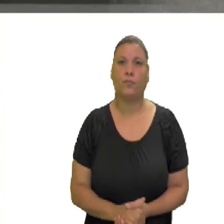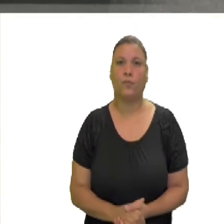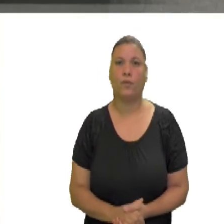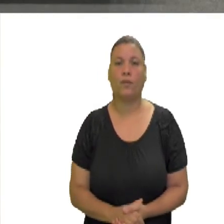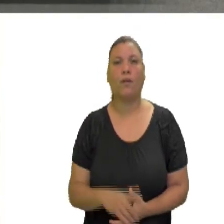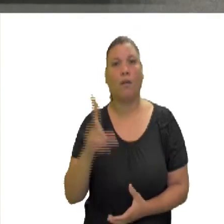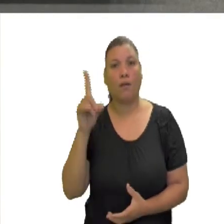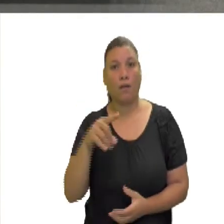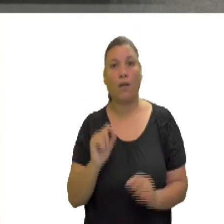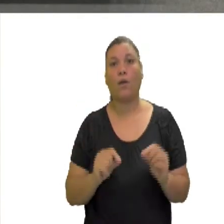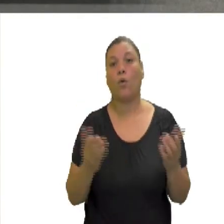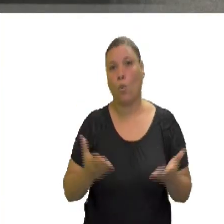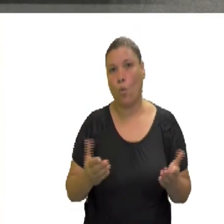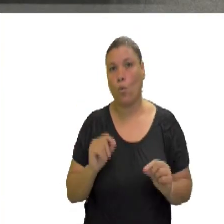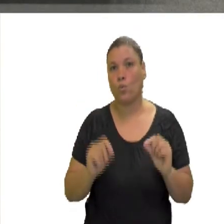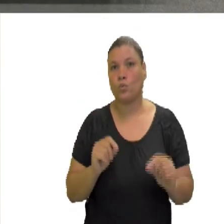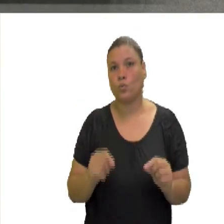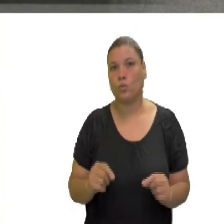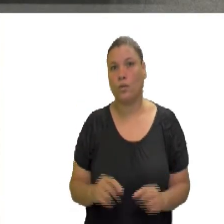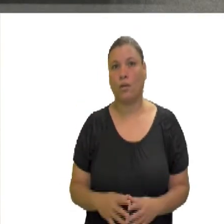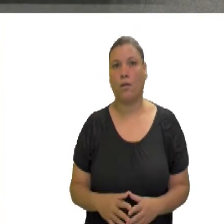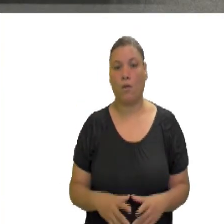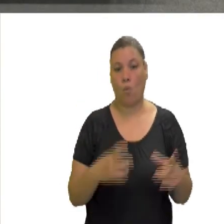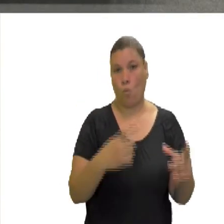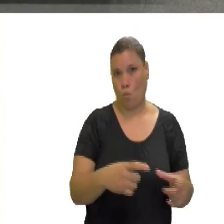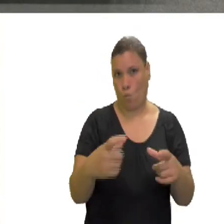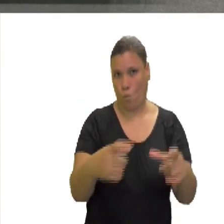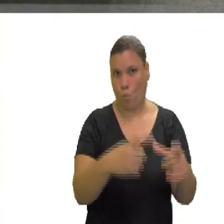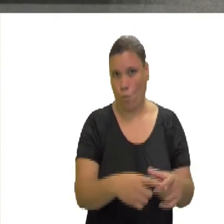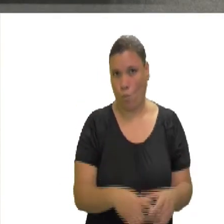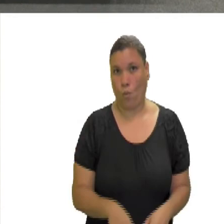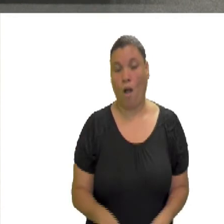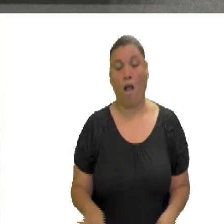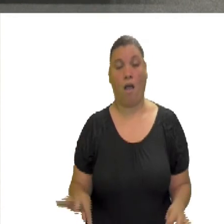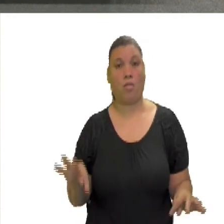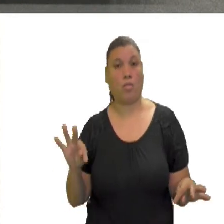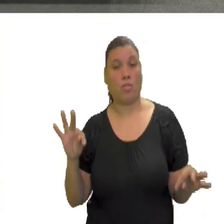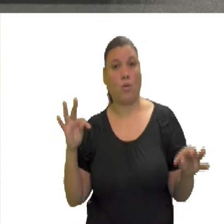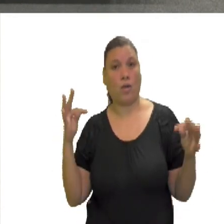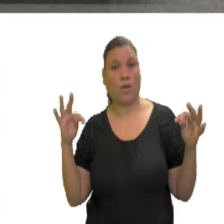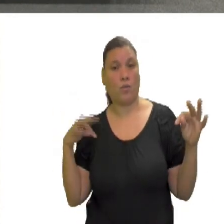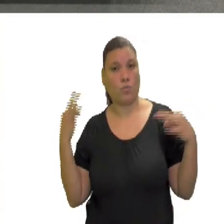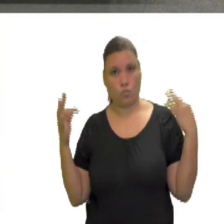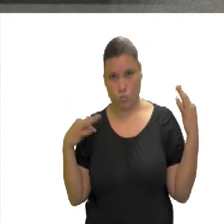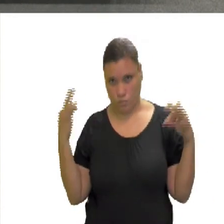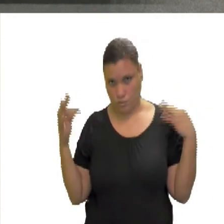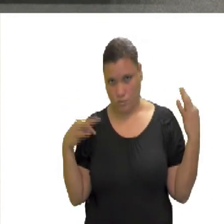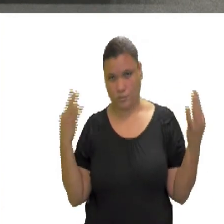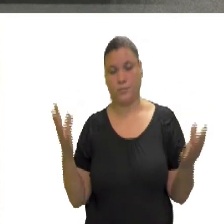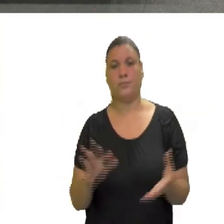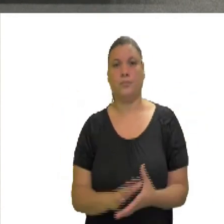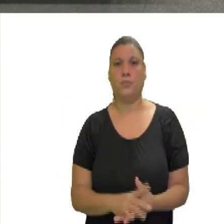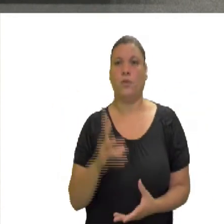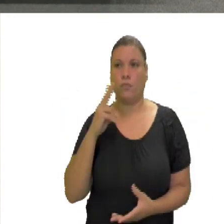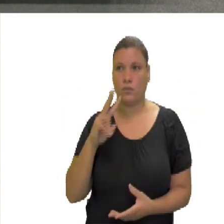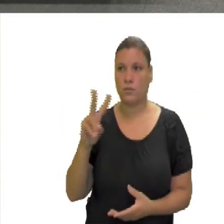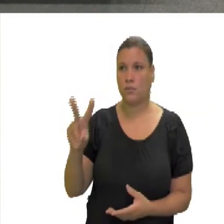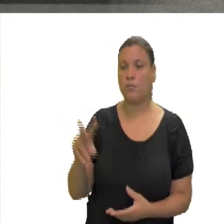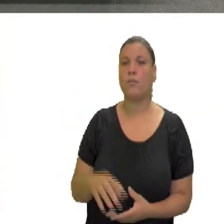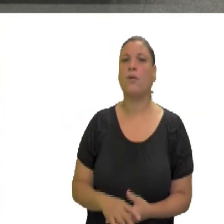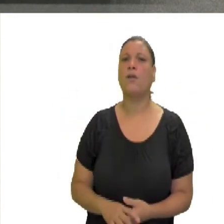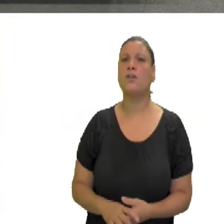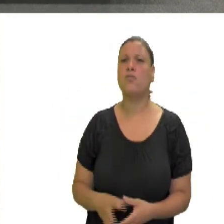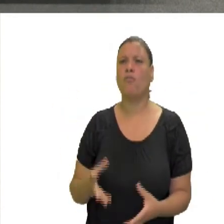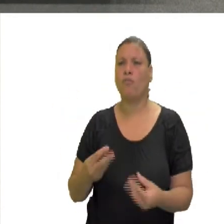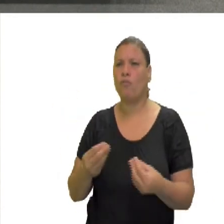de turismo. As pessoas fazem o caminho estrada real. Eles viajam para esses caminhos e começam a percorrer